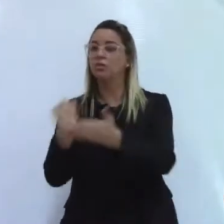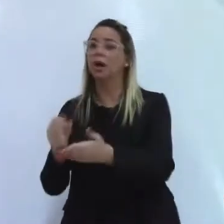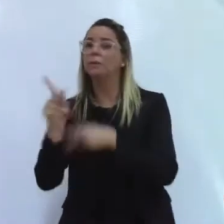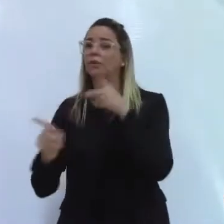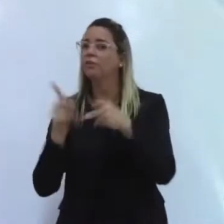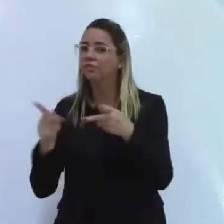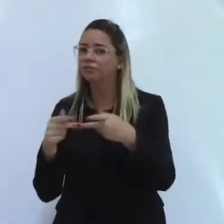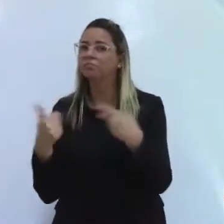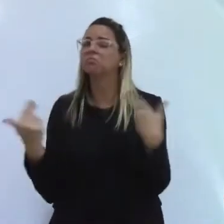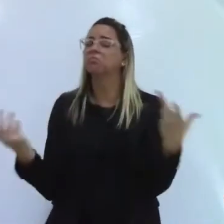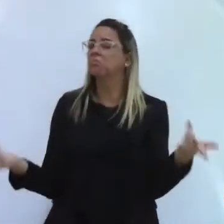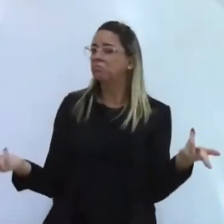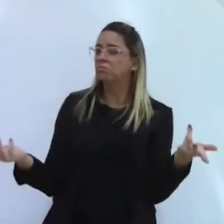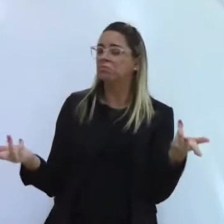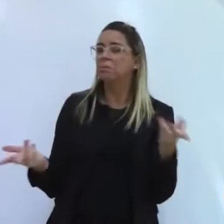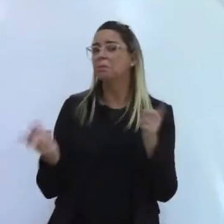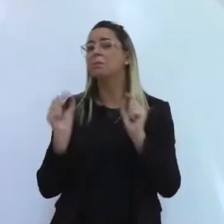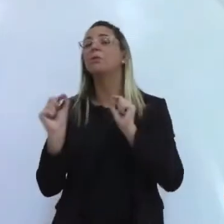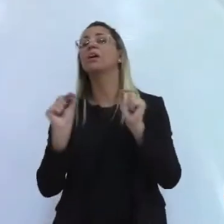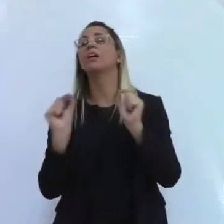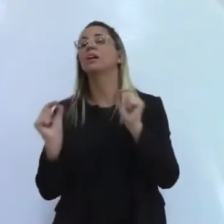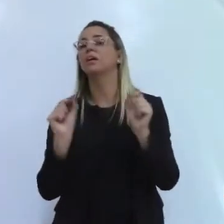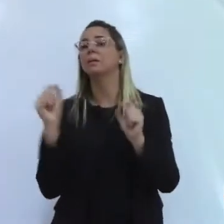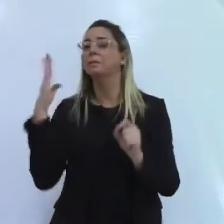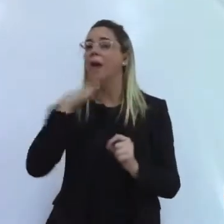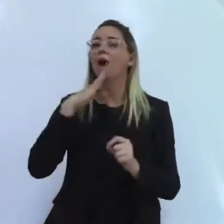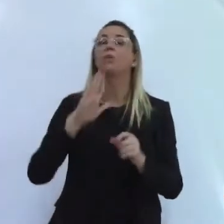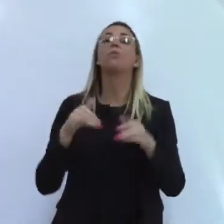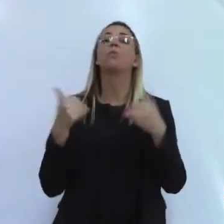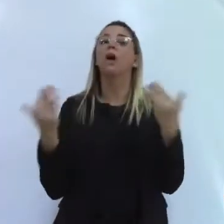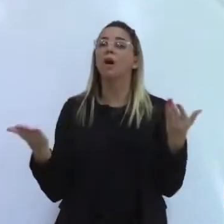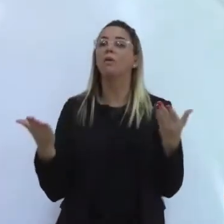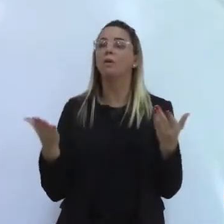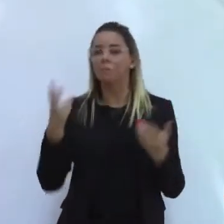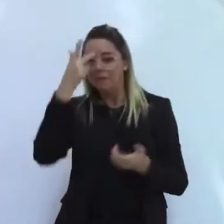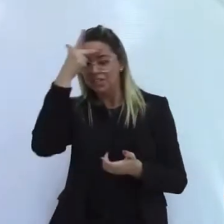Quero saber o mal que esse empresário já fez a alguma pessoa de São Bento do Una?